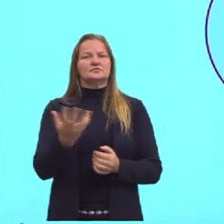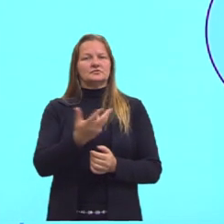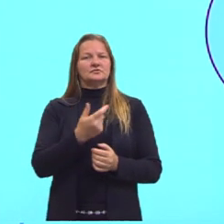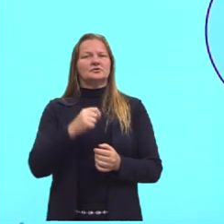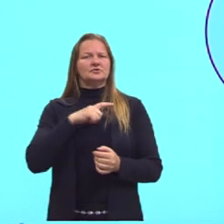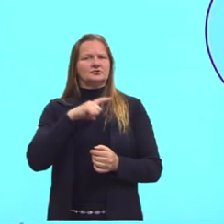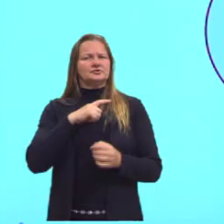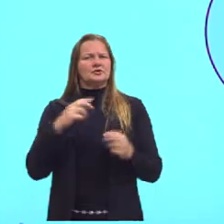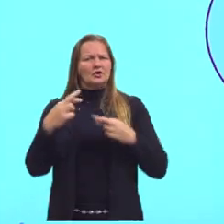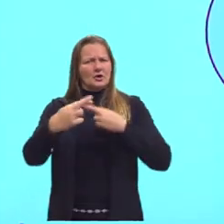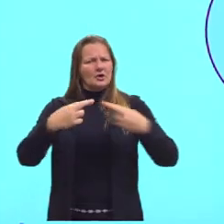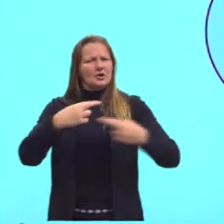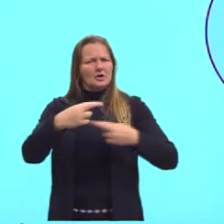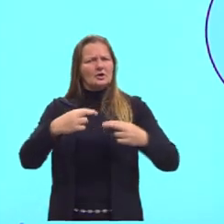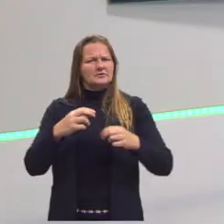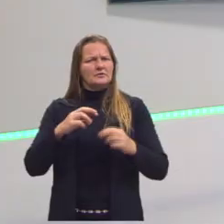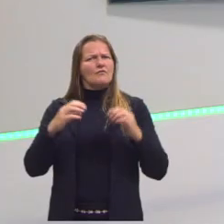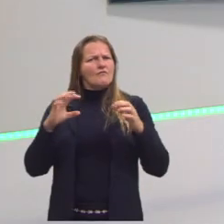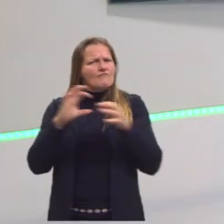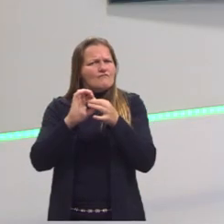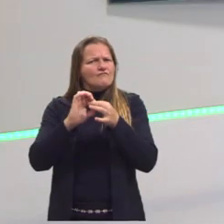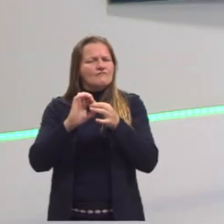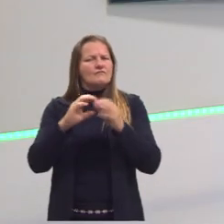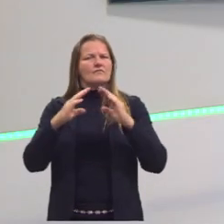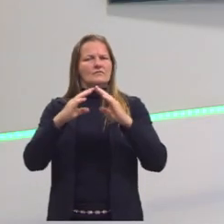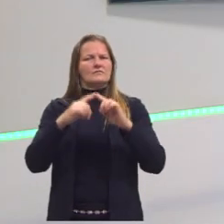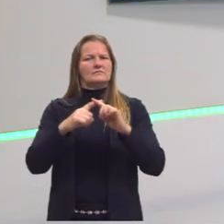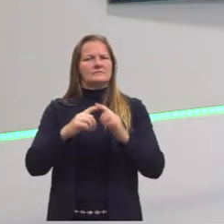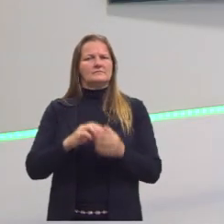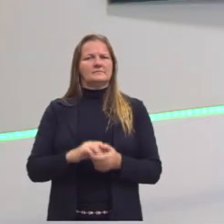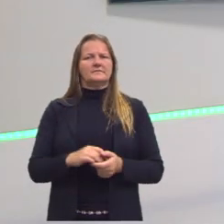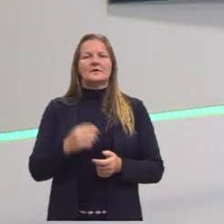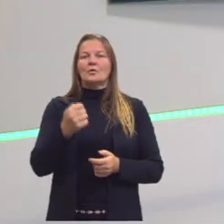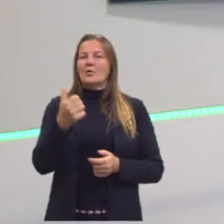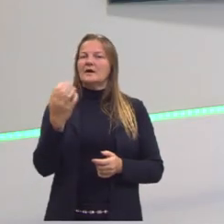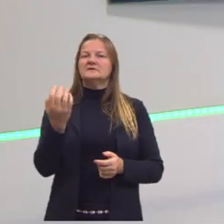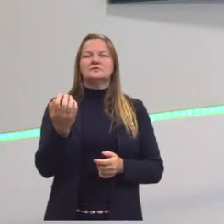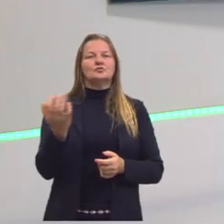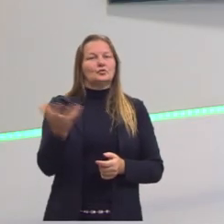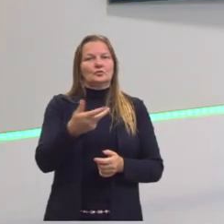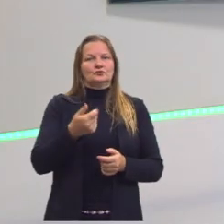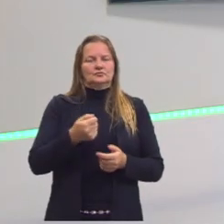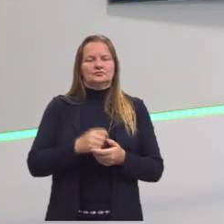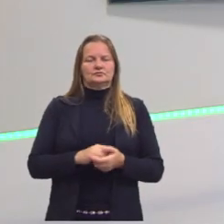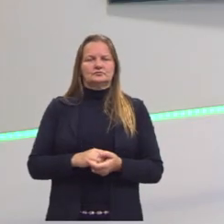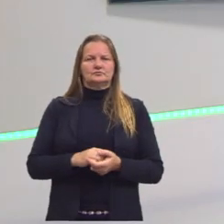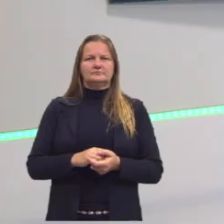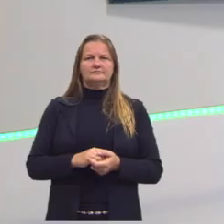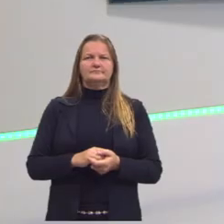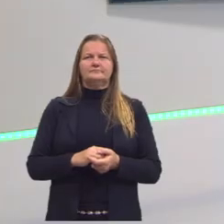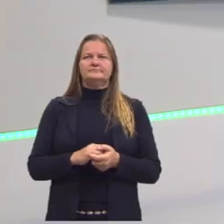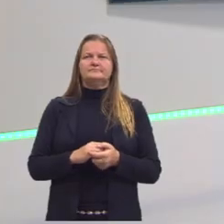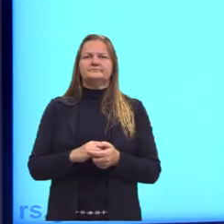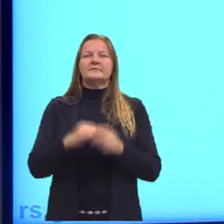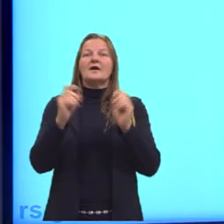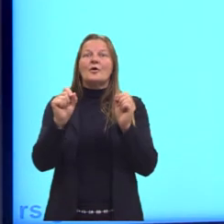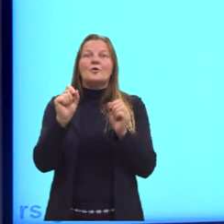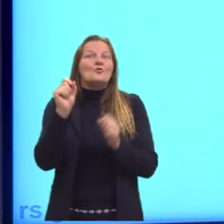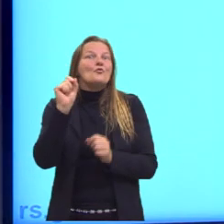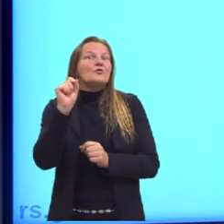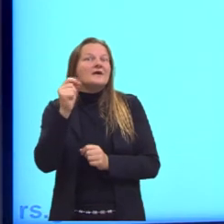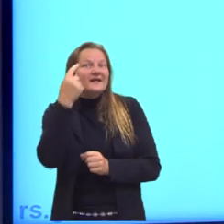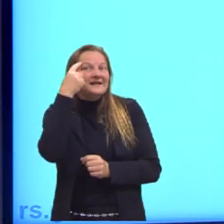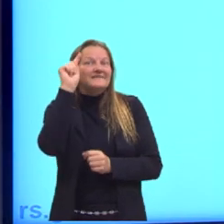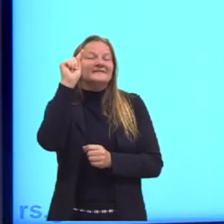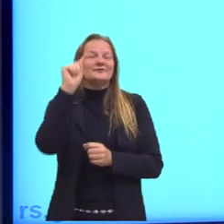também tinha uma relação muito forte com a igreja a maioria deles né então agora ele vai falar sobre o princípio dele né